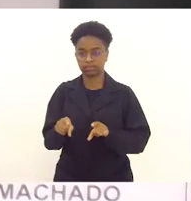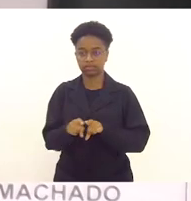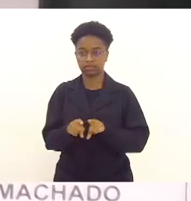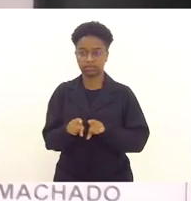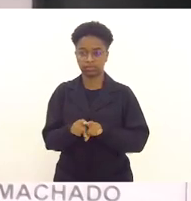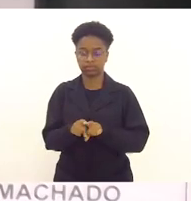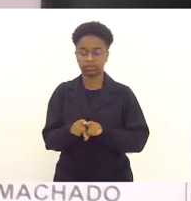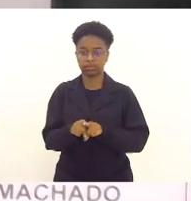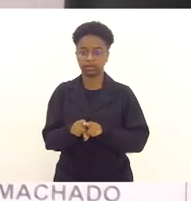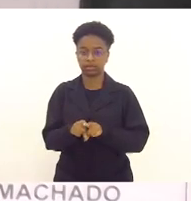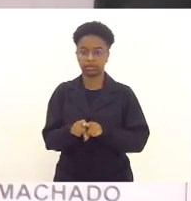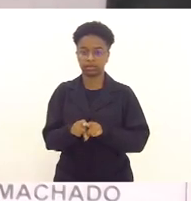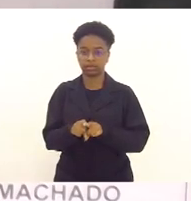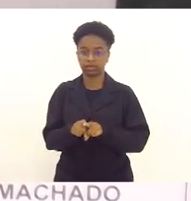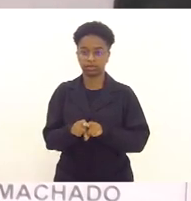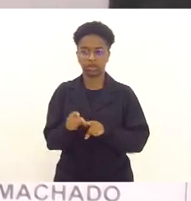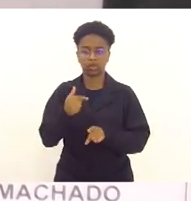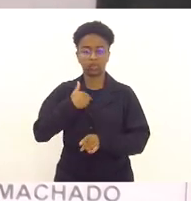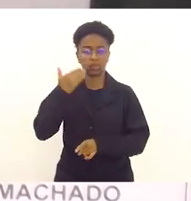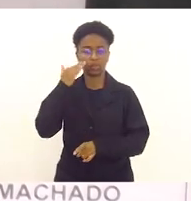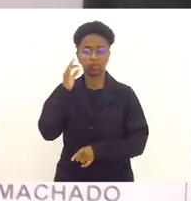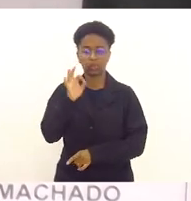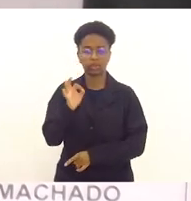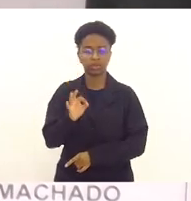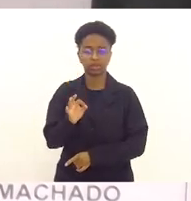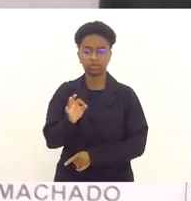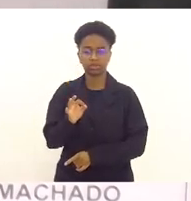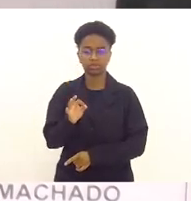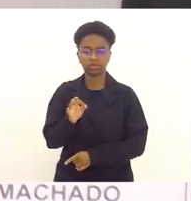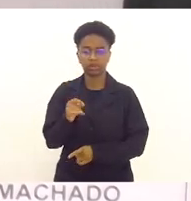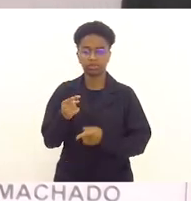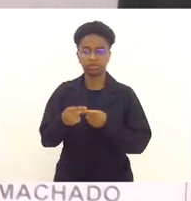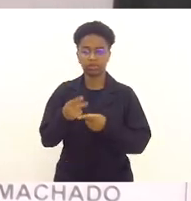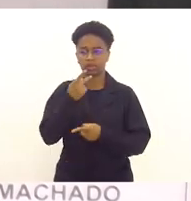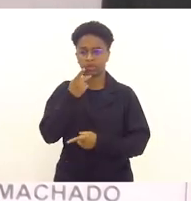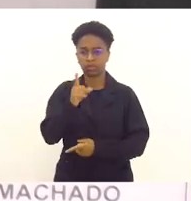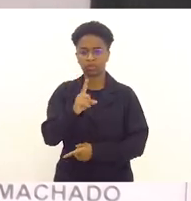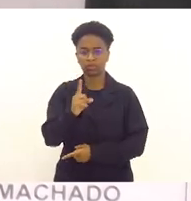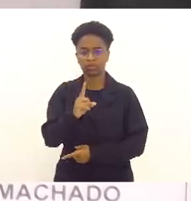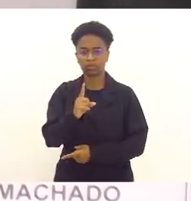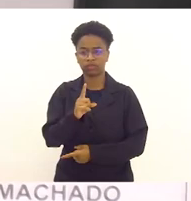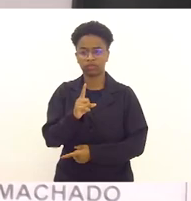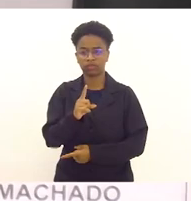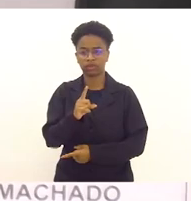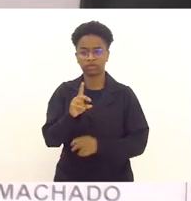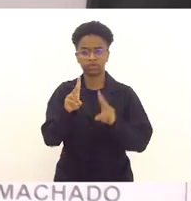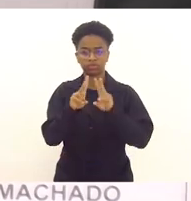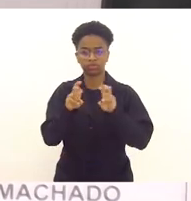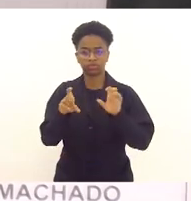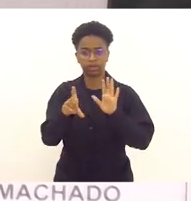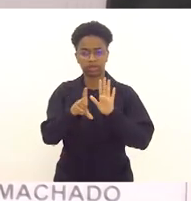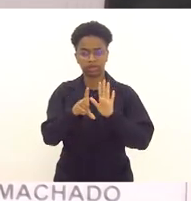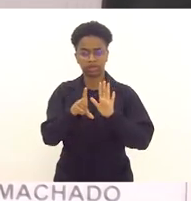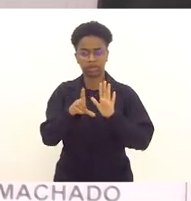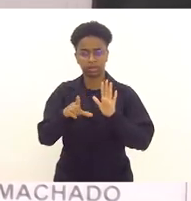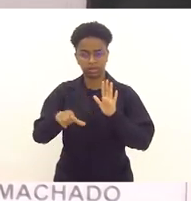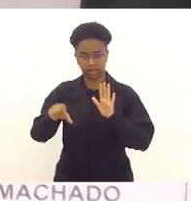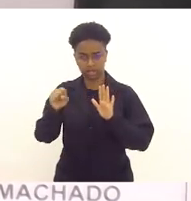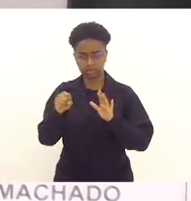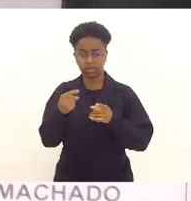só não entendi o motivo da de não falar que não foi falado sobre as lésbicas até porque